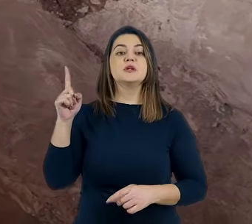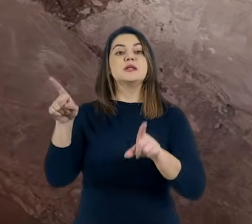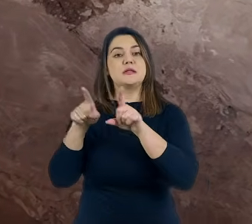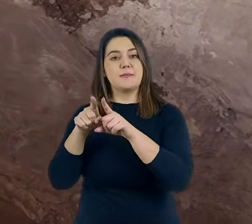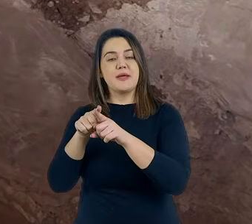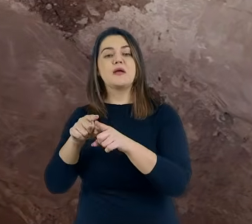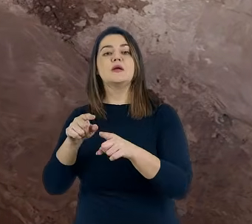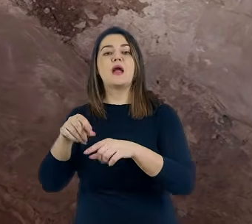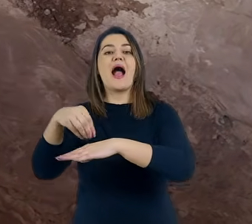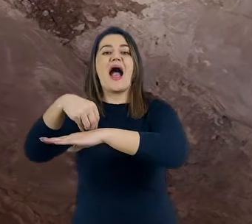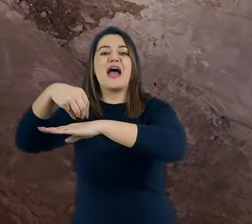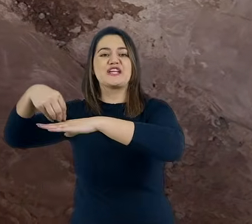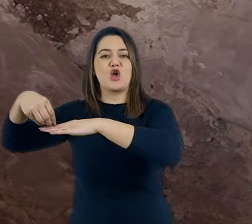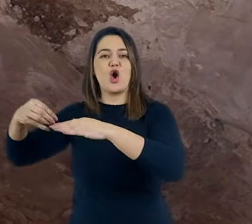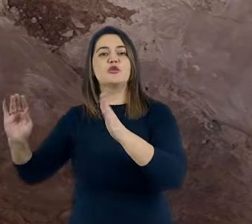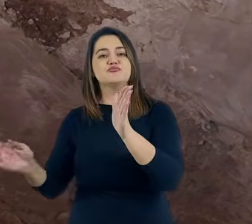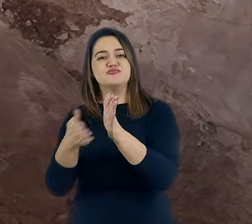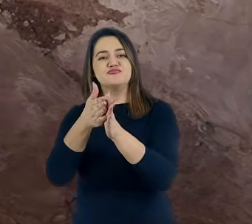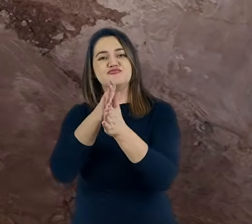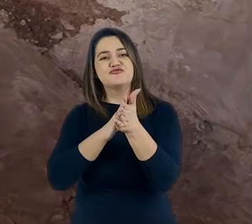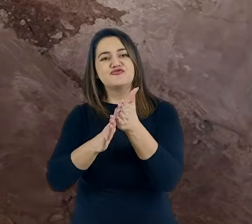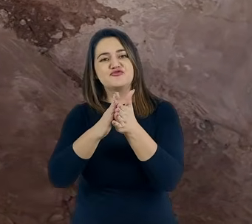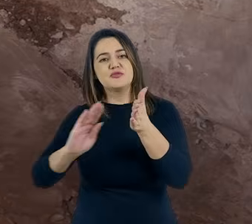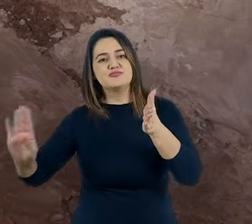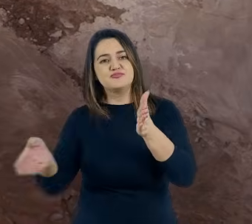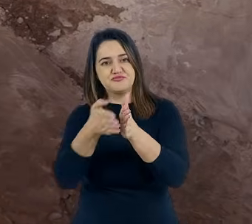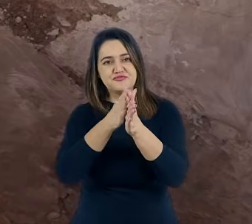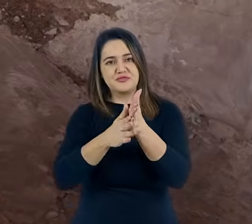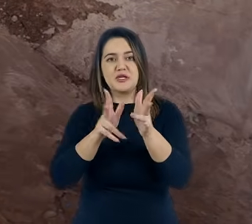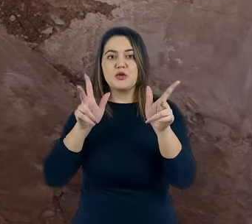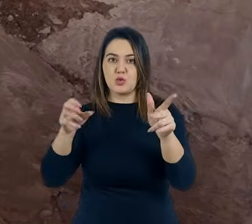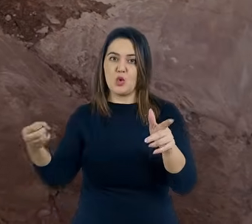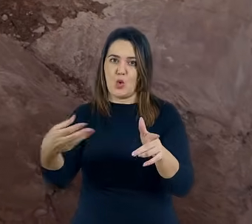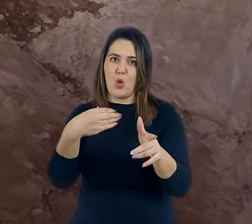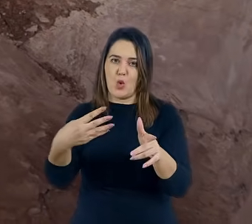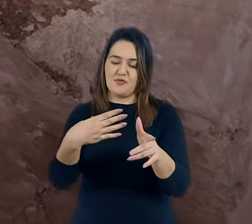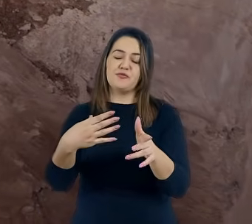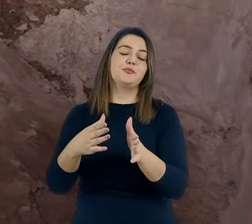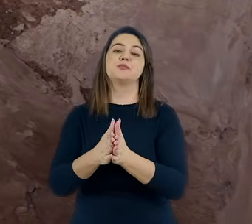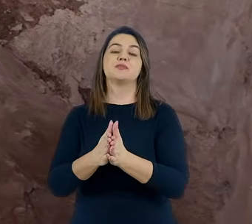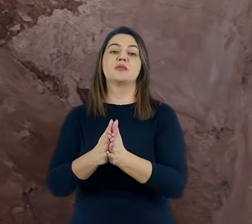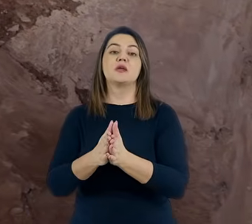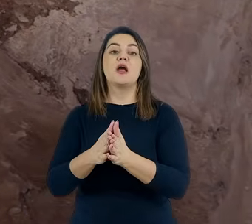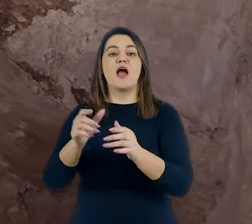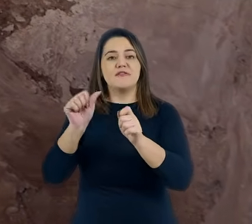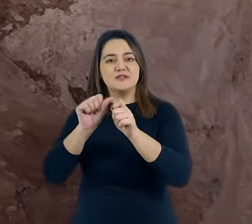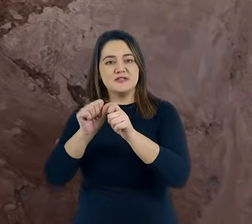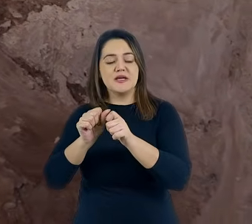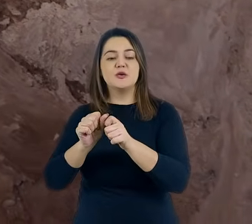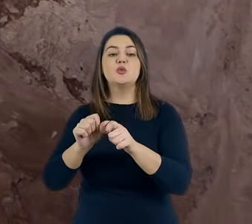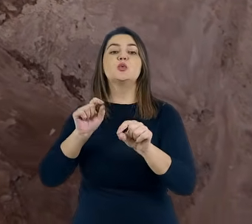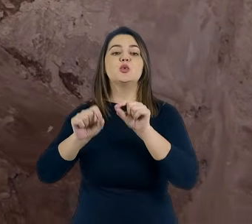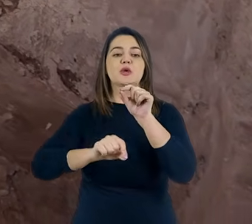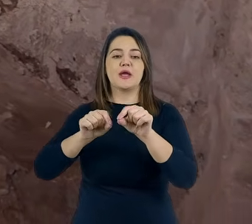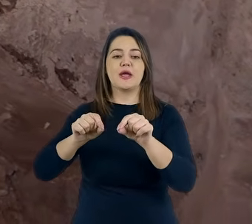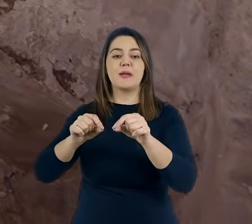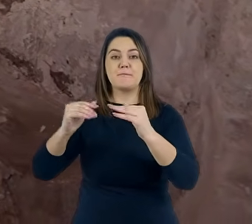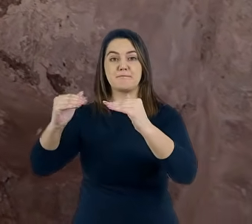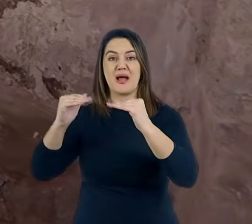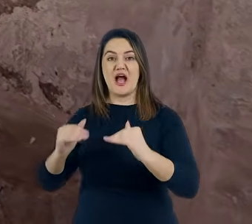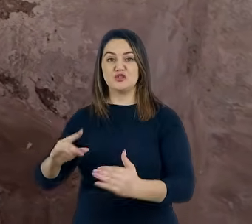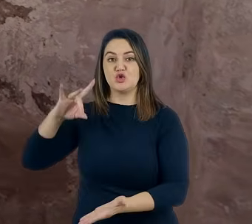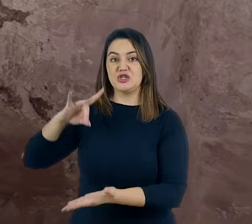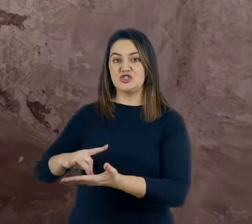colocaram um reboco novo, como eu falei, uma parte eles reconstroem com o mesmo material do sítio arqueológico, então reconstruíram até